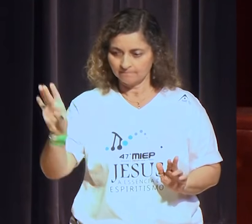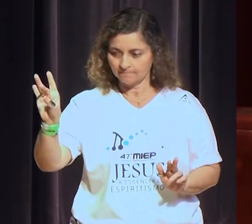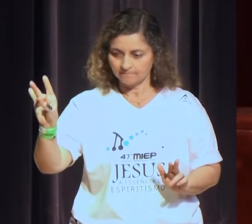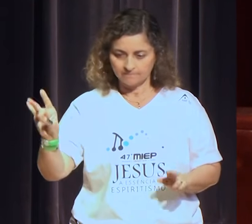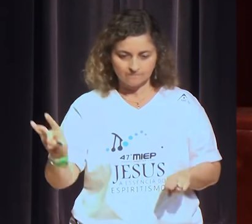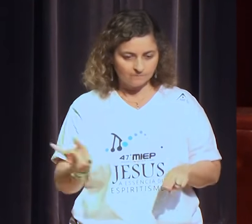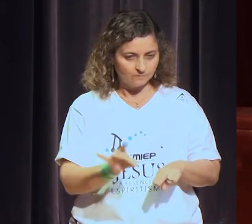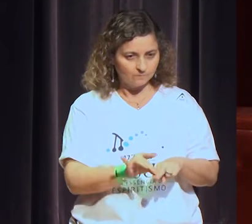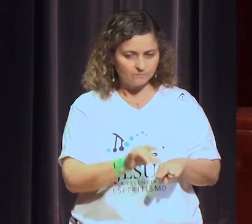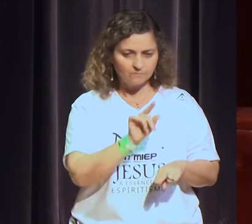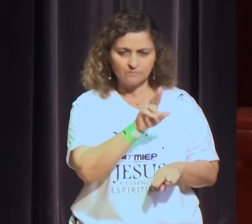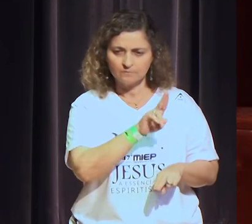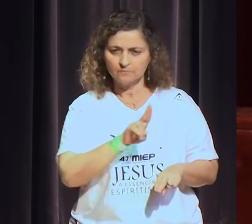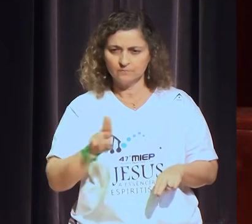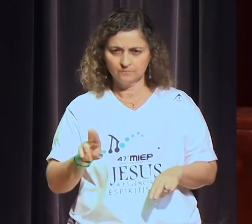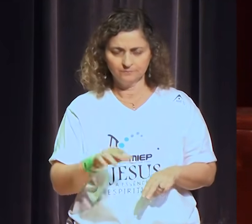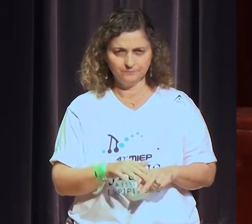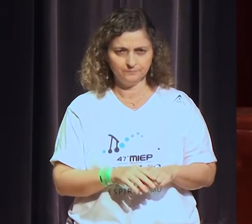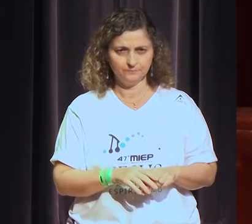aquele ser